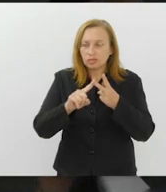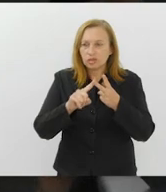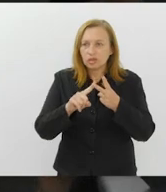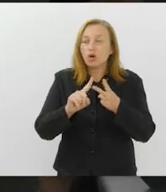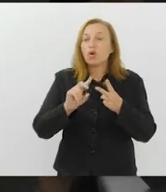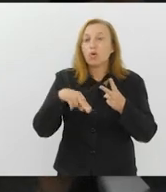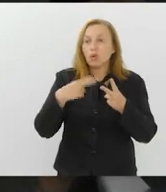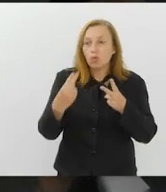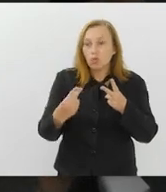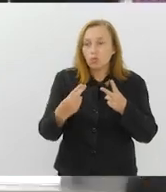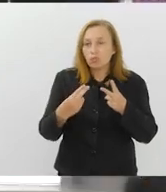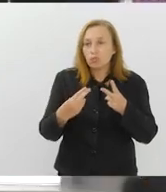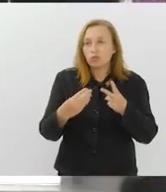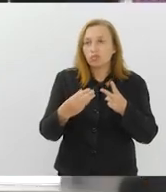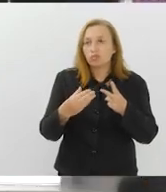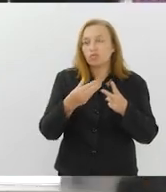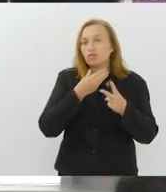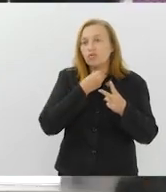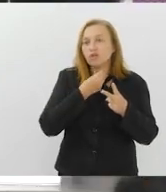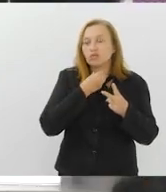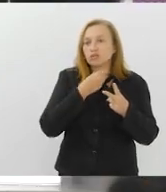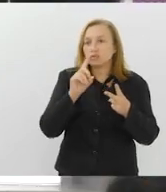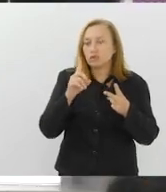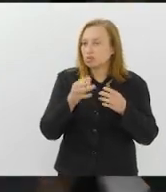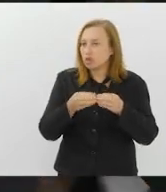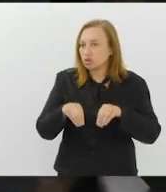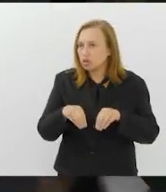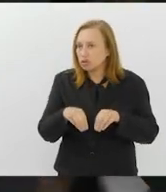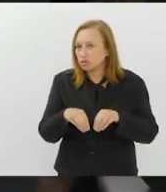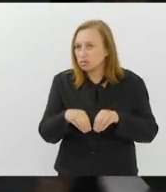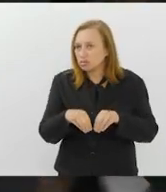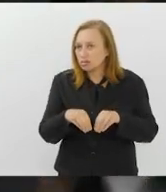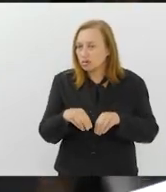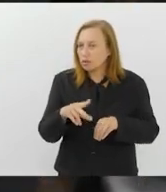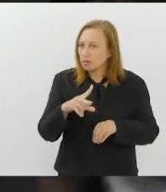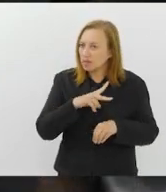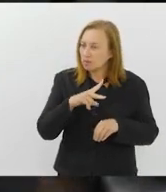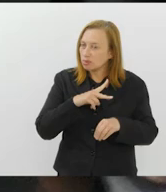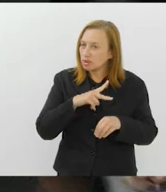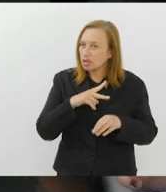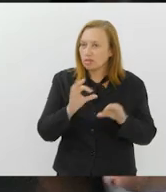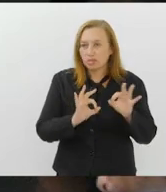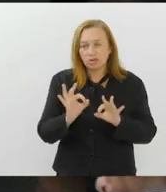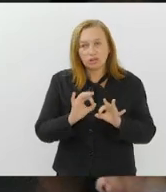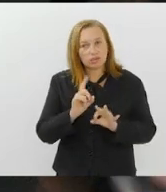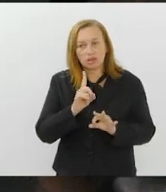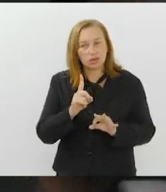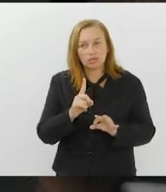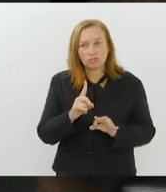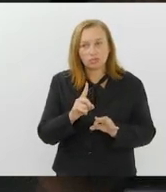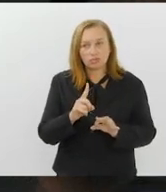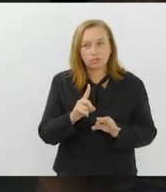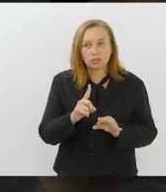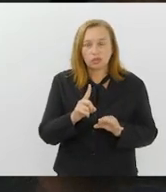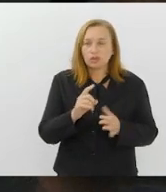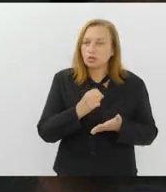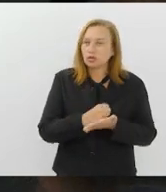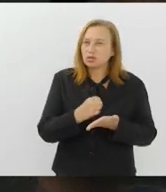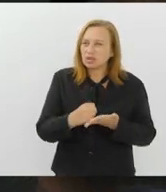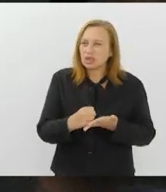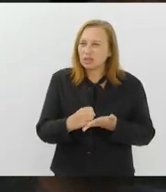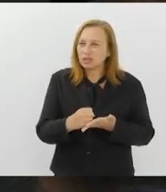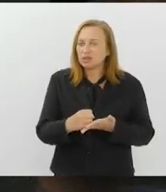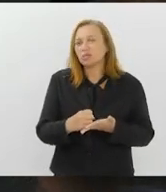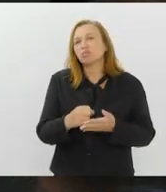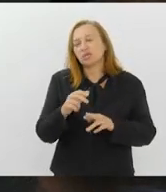fraude. Prejuízo, não. No plano individual, não é permitida a rescisão do contrato por